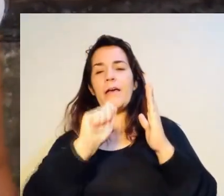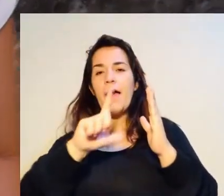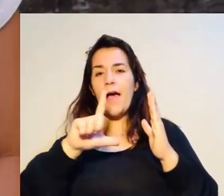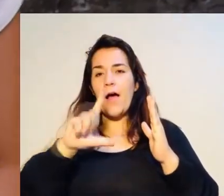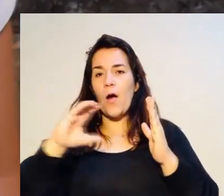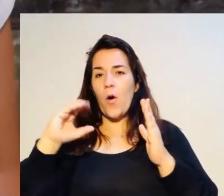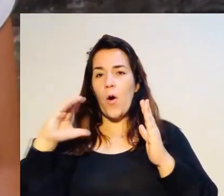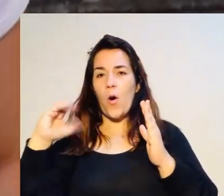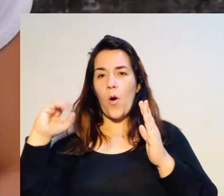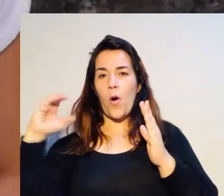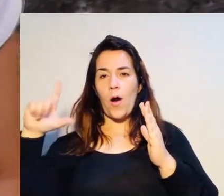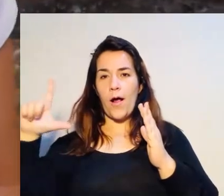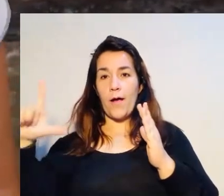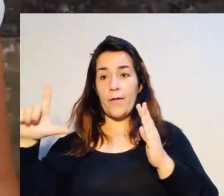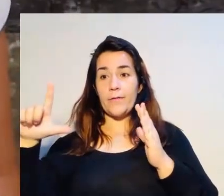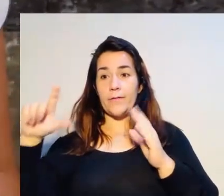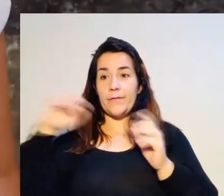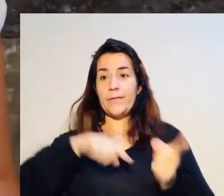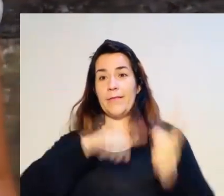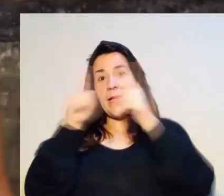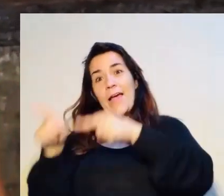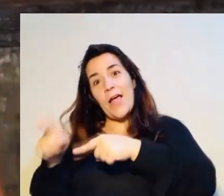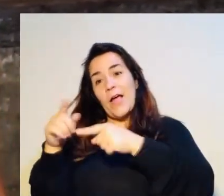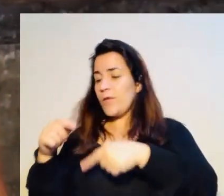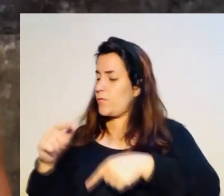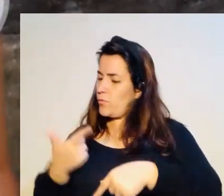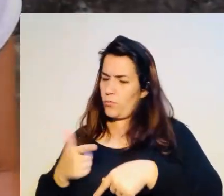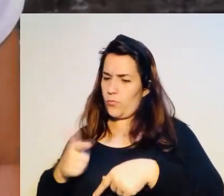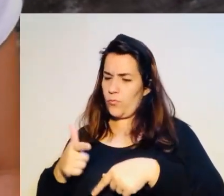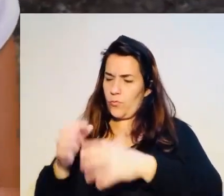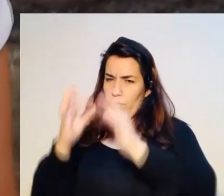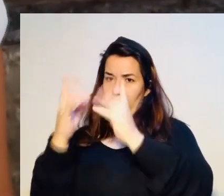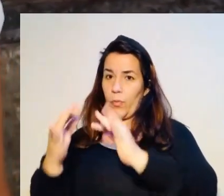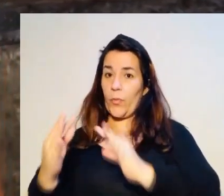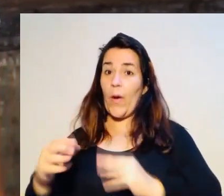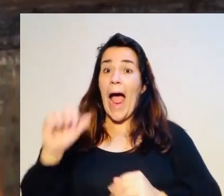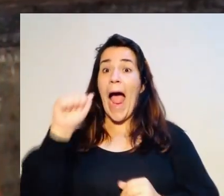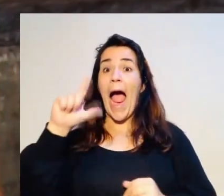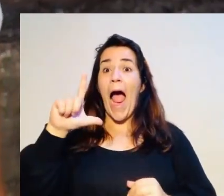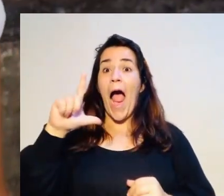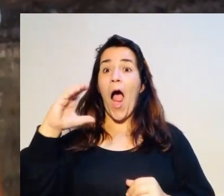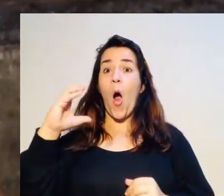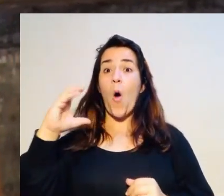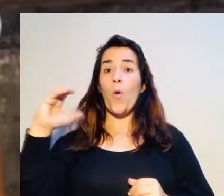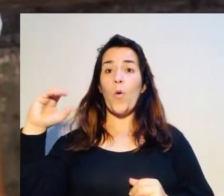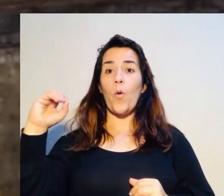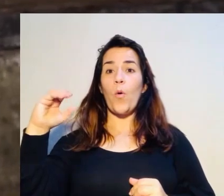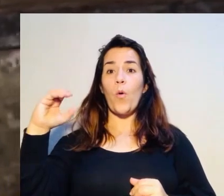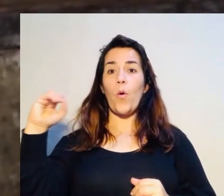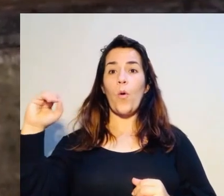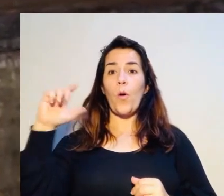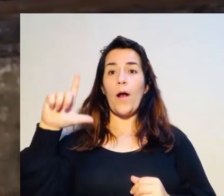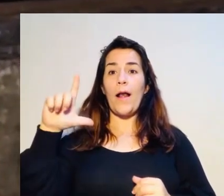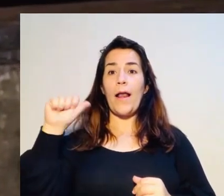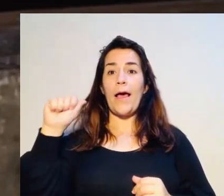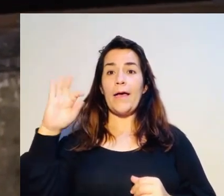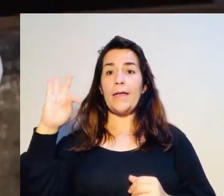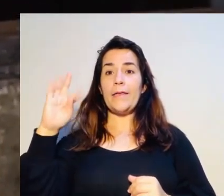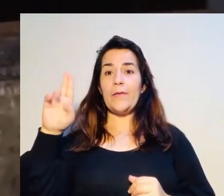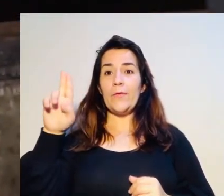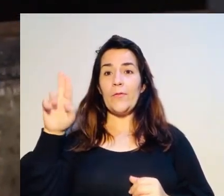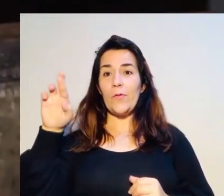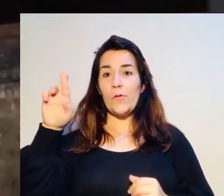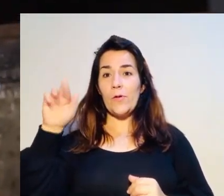álcool. Na erva fresca é alcoolatura. Esse preparo é muito conhecido também